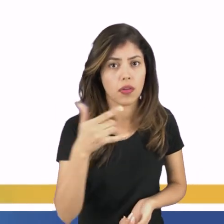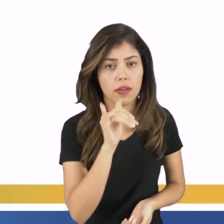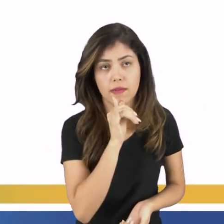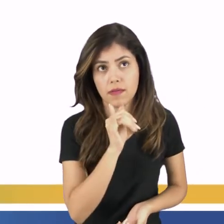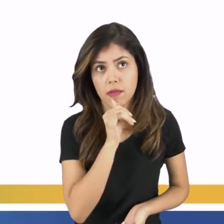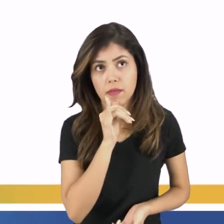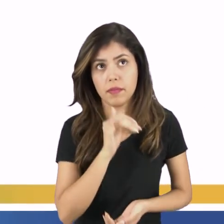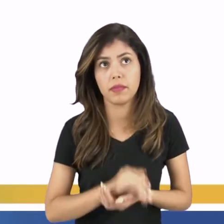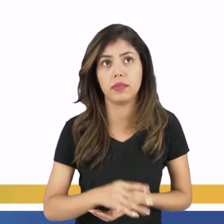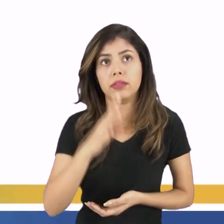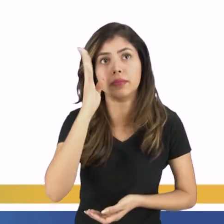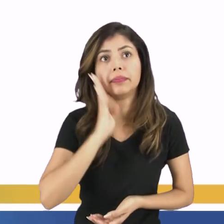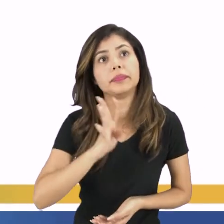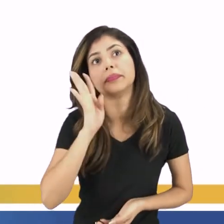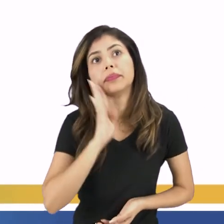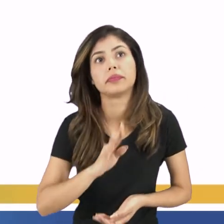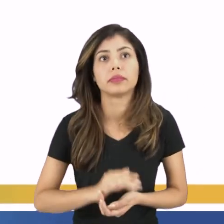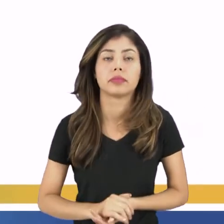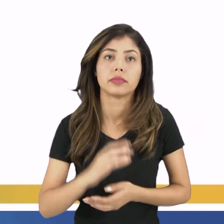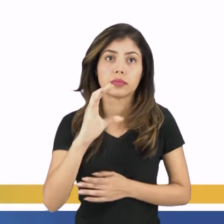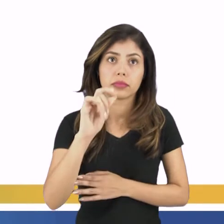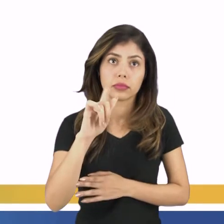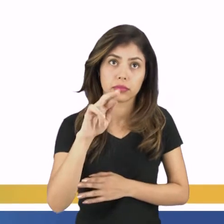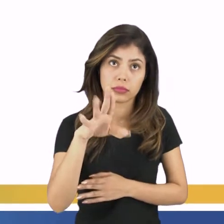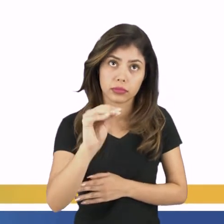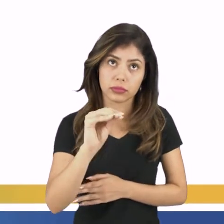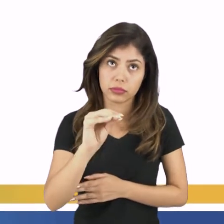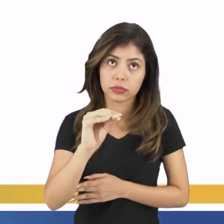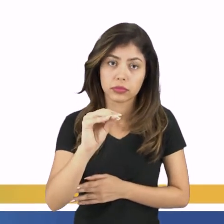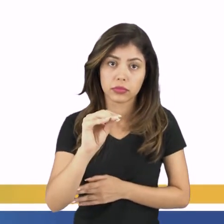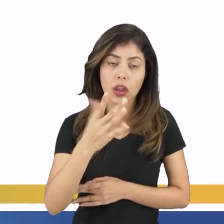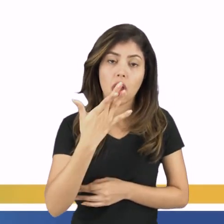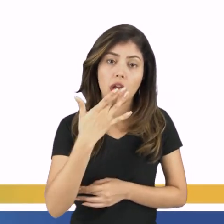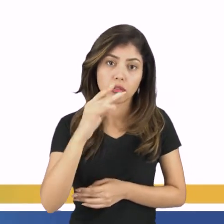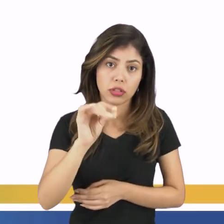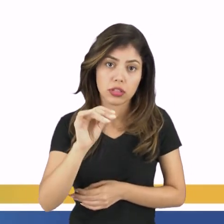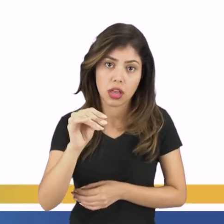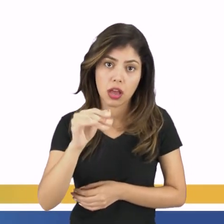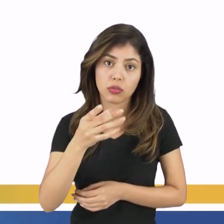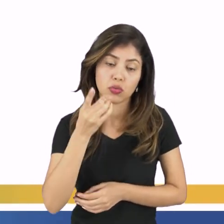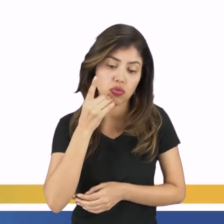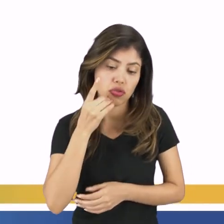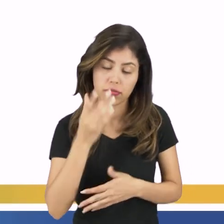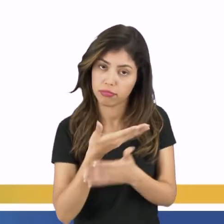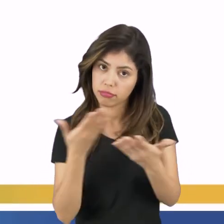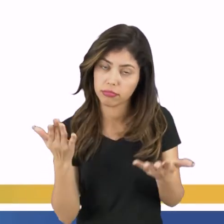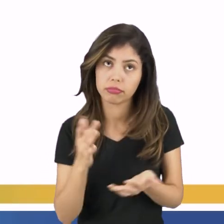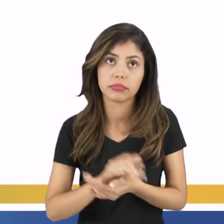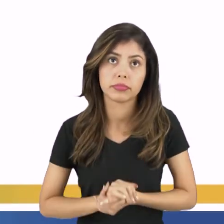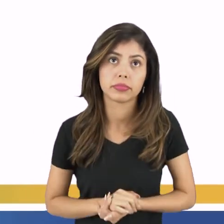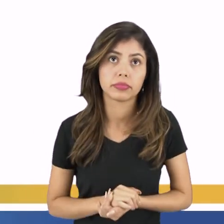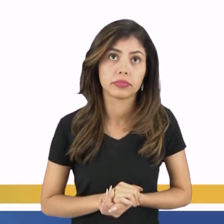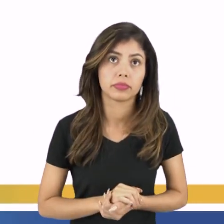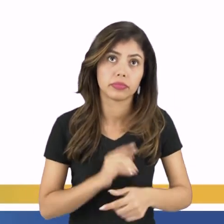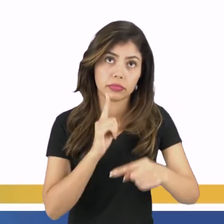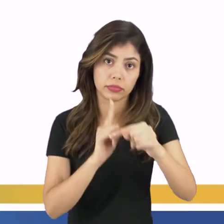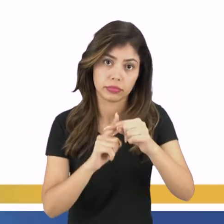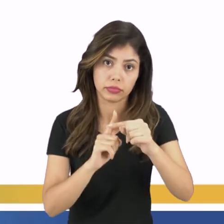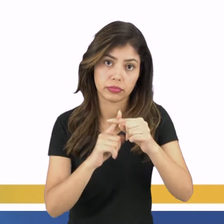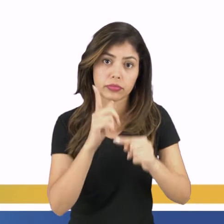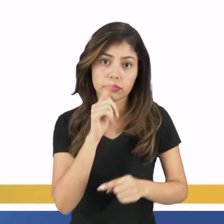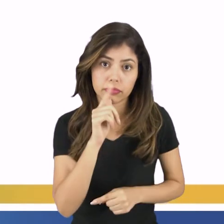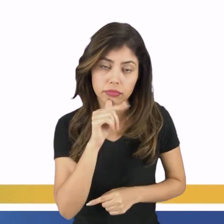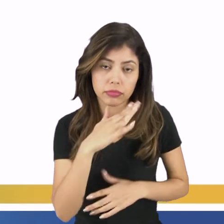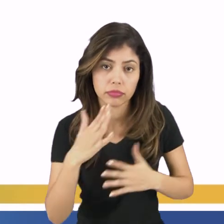exemplo, ó, bem legal. Nós temos aqui o cloreto de sódio, que é o sal de cozinha do nosso cotidiano. Olha aqui, ó, reagindo em água,